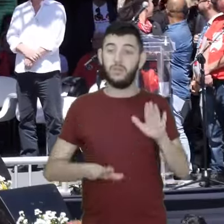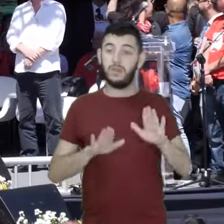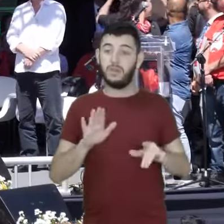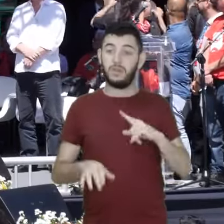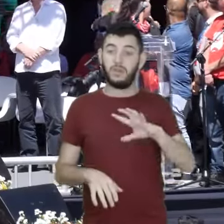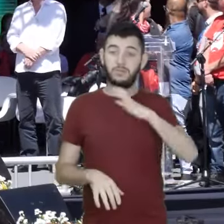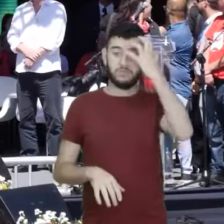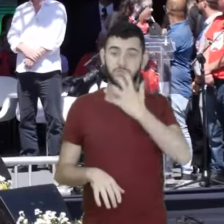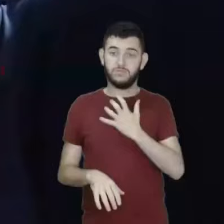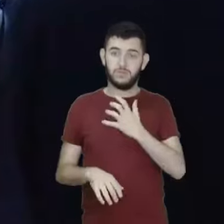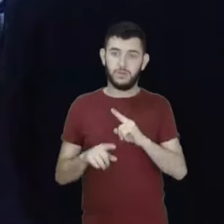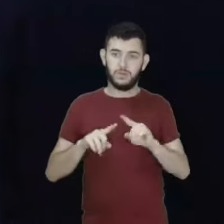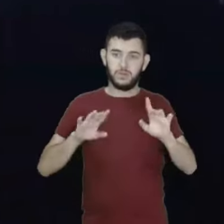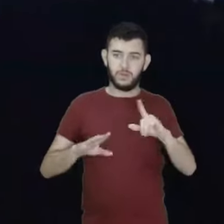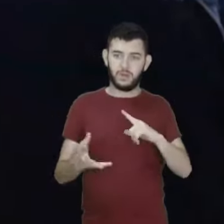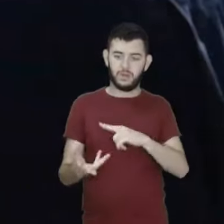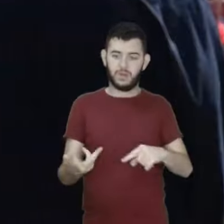gente boa,